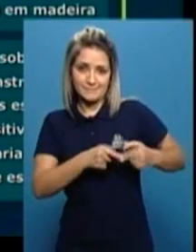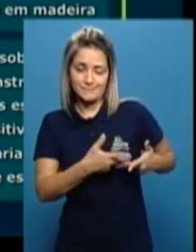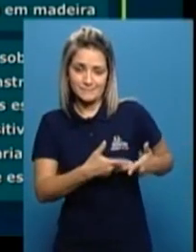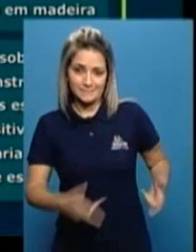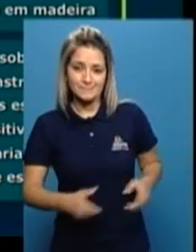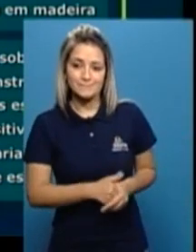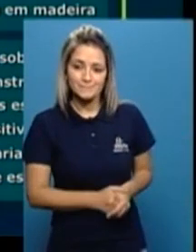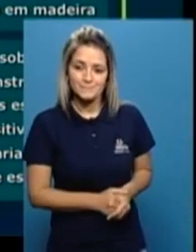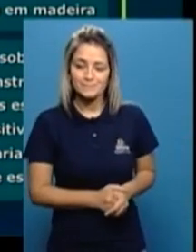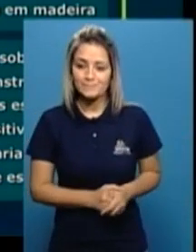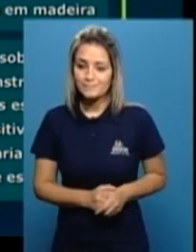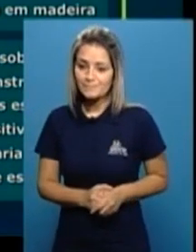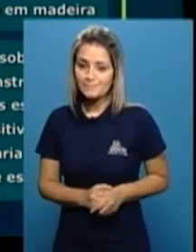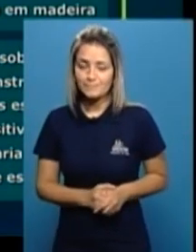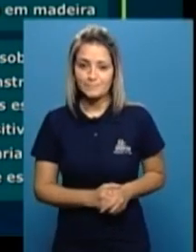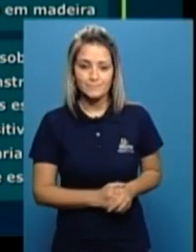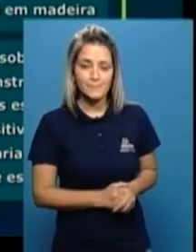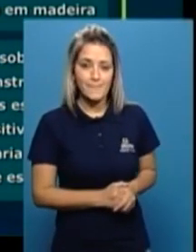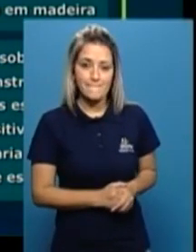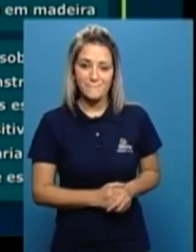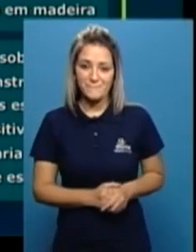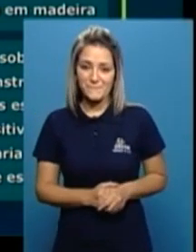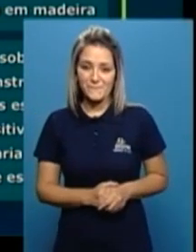Me acompanhe na tela.